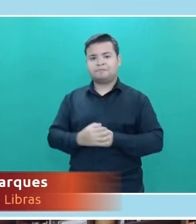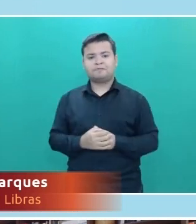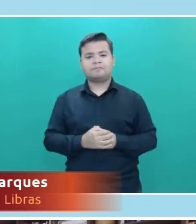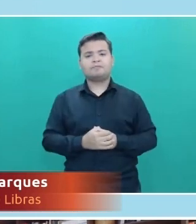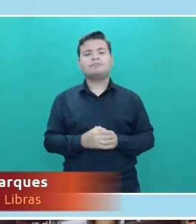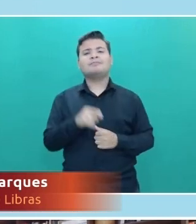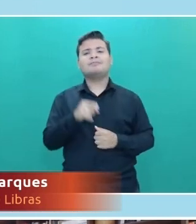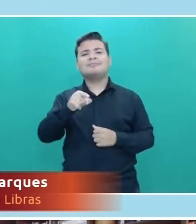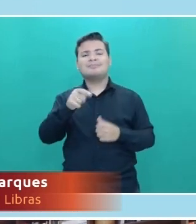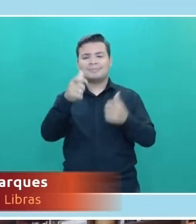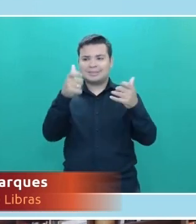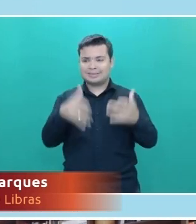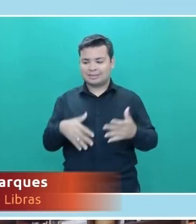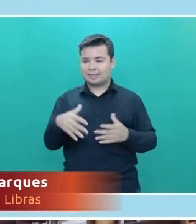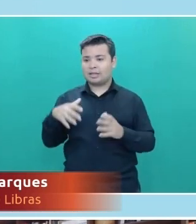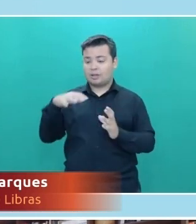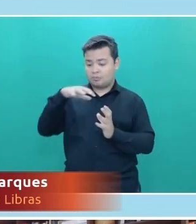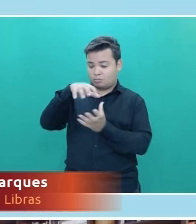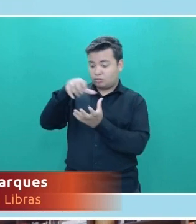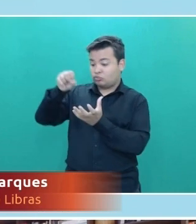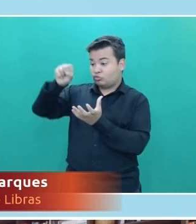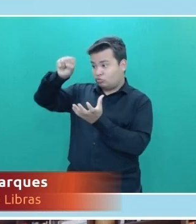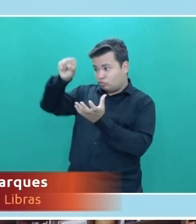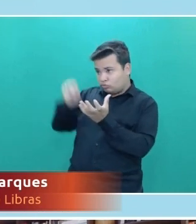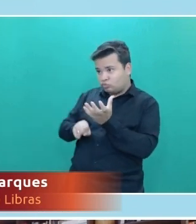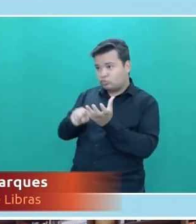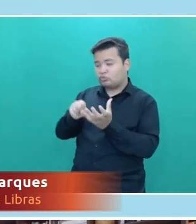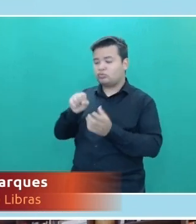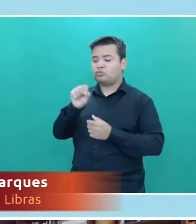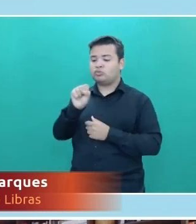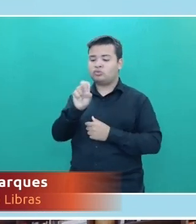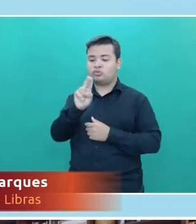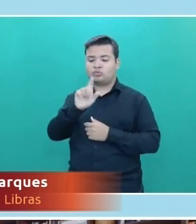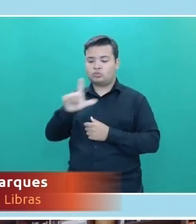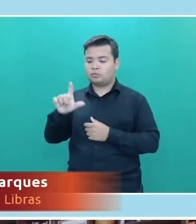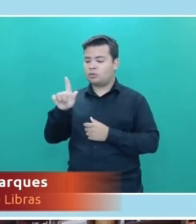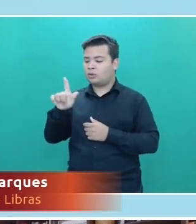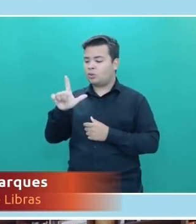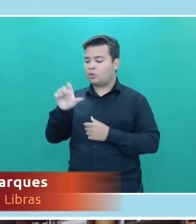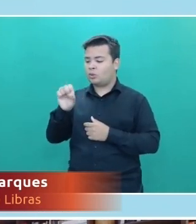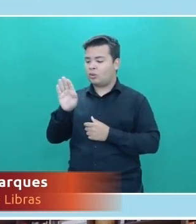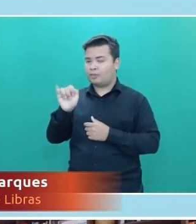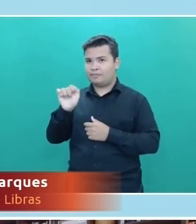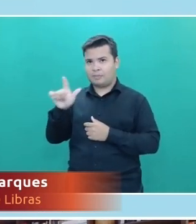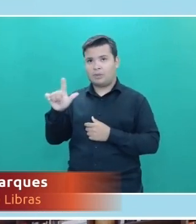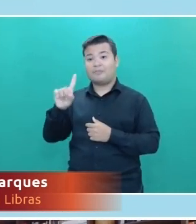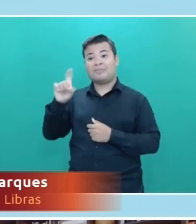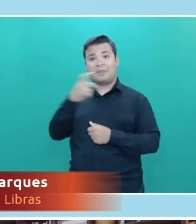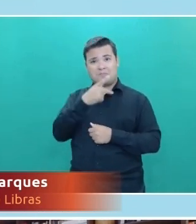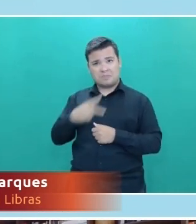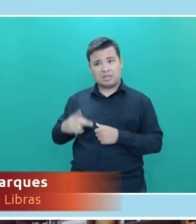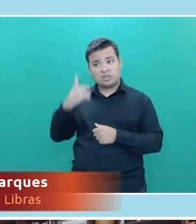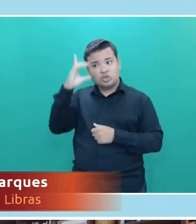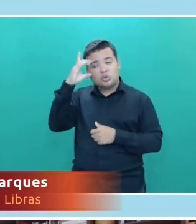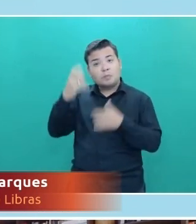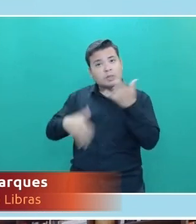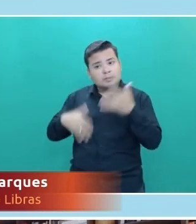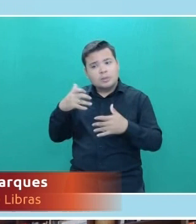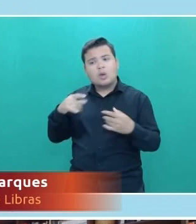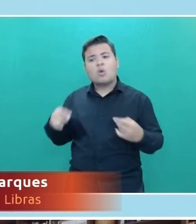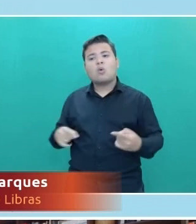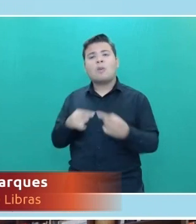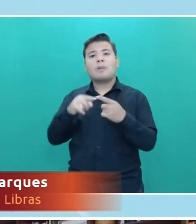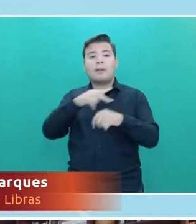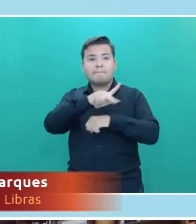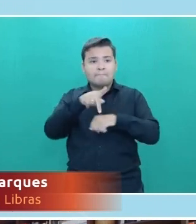global, esse conceito, né, que a ex-presidente Dilma citou no discurso dela, tem a ver, então, com esses países em desenvolvimento